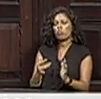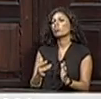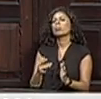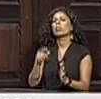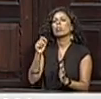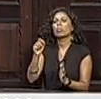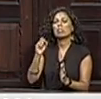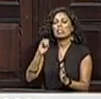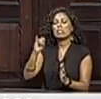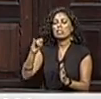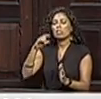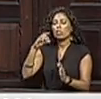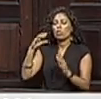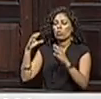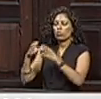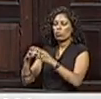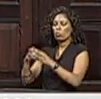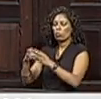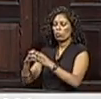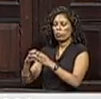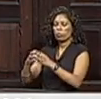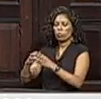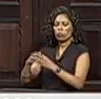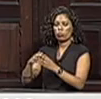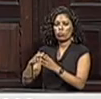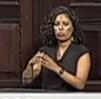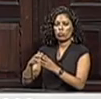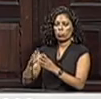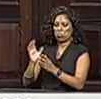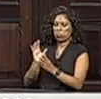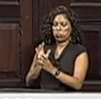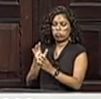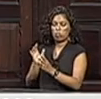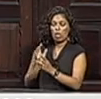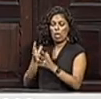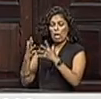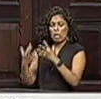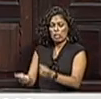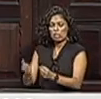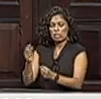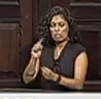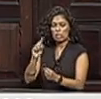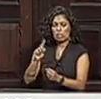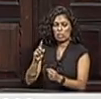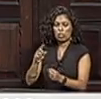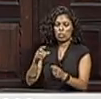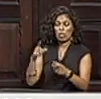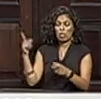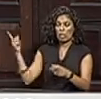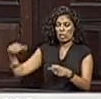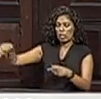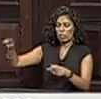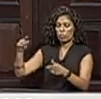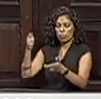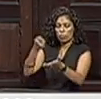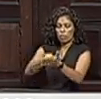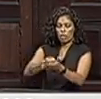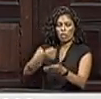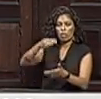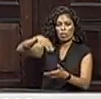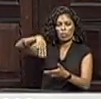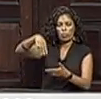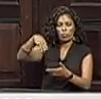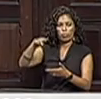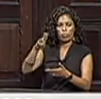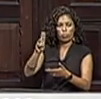quem não cumprir, uma multa dizendo que o Poder Executivo fiscalizará o cumprimento dessa lei, e ele tem instrumento para isso. É